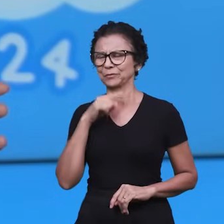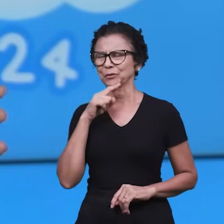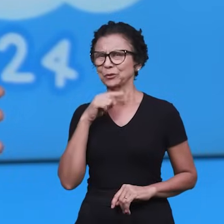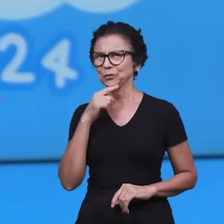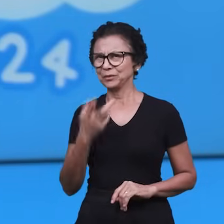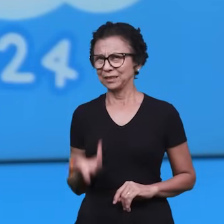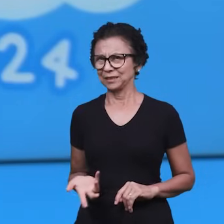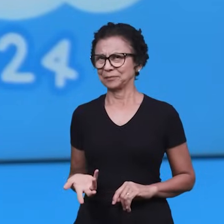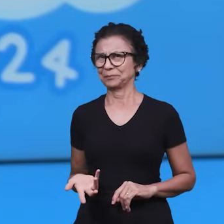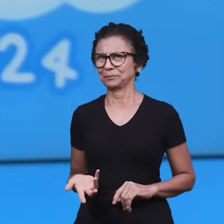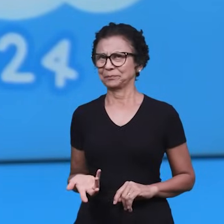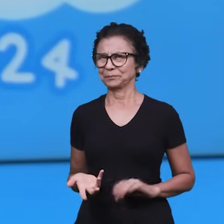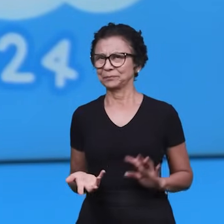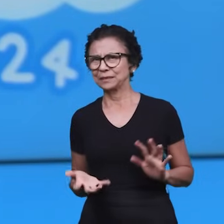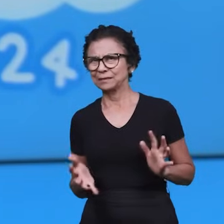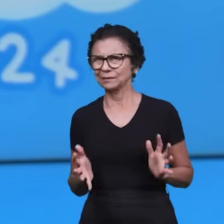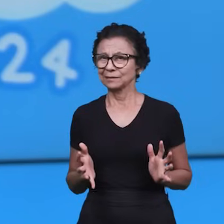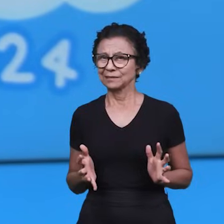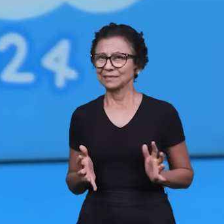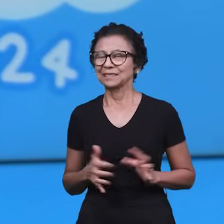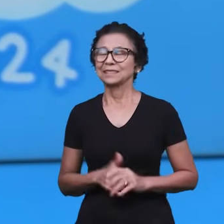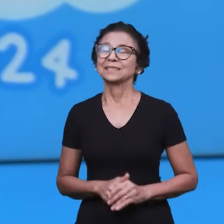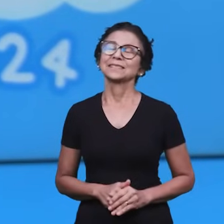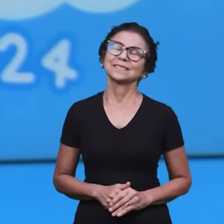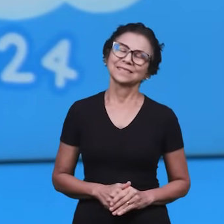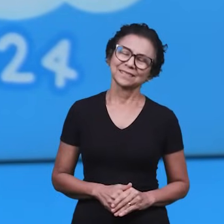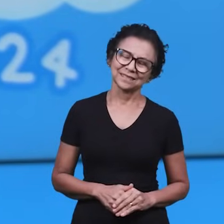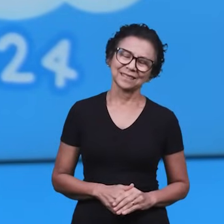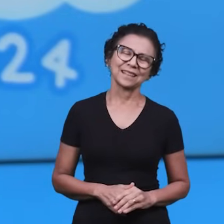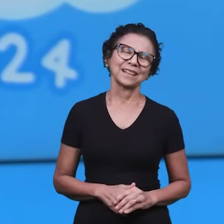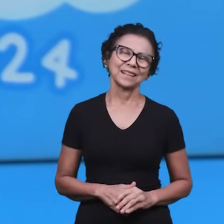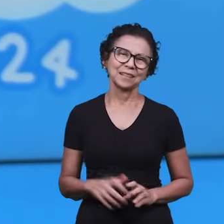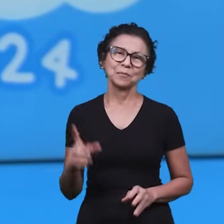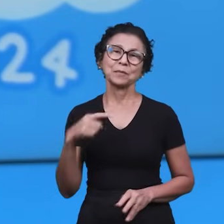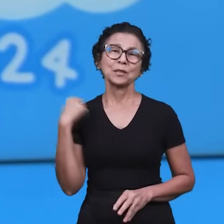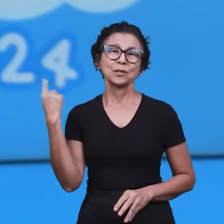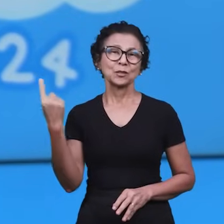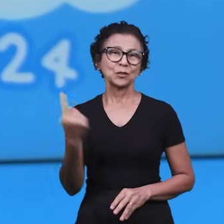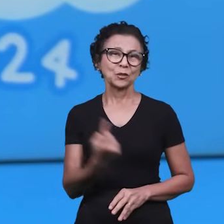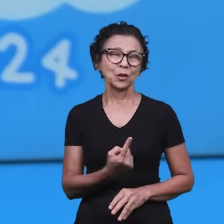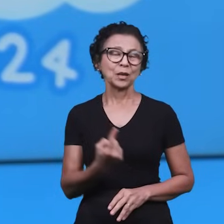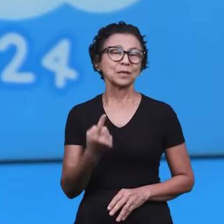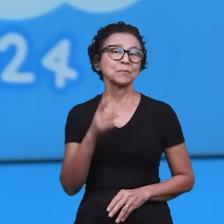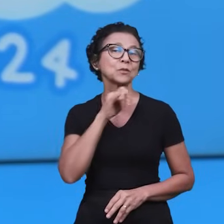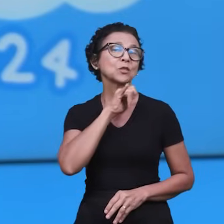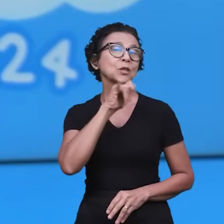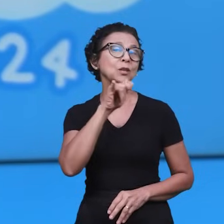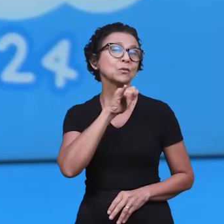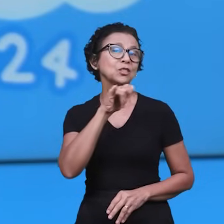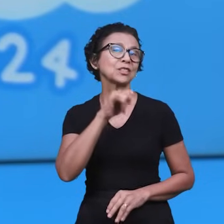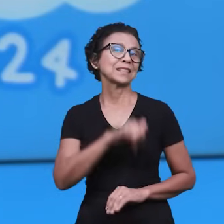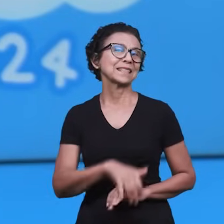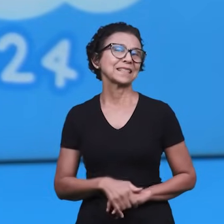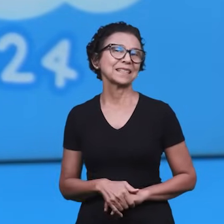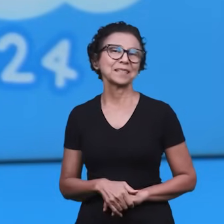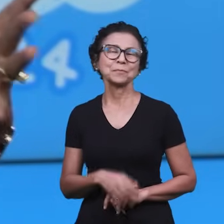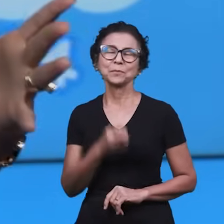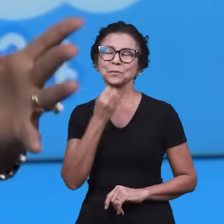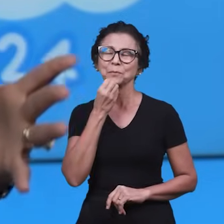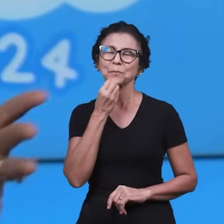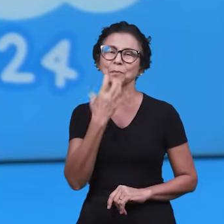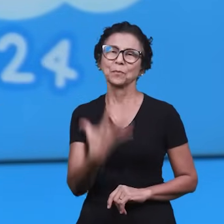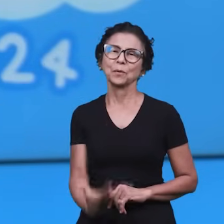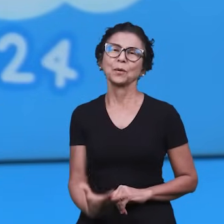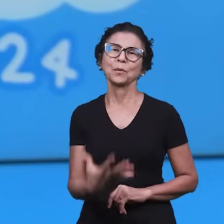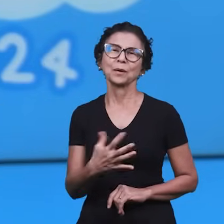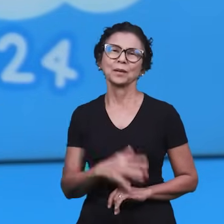ficou inseguro para tomar uma decisão. Mas nós estamos aqui para te dar uma boa notícia que soluciona